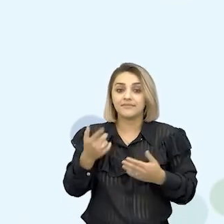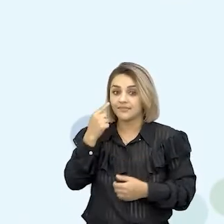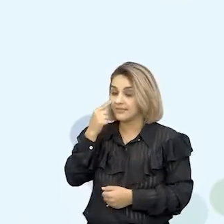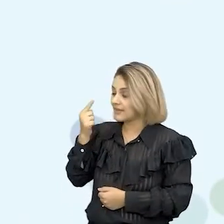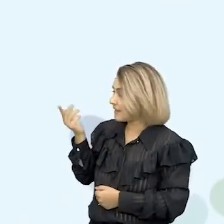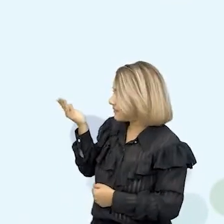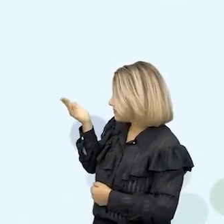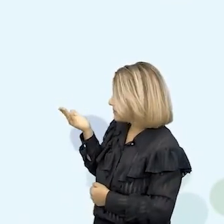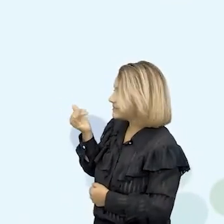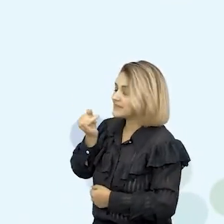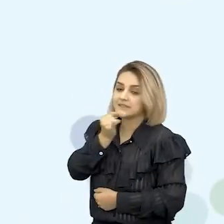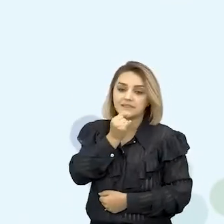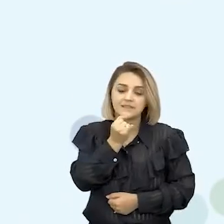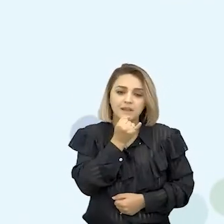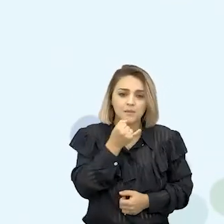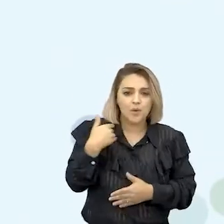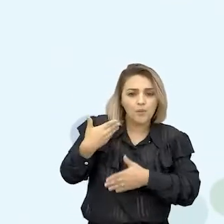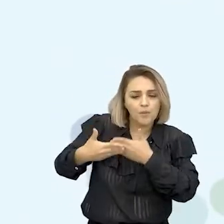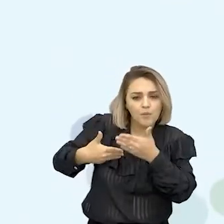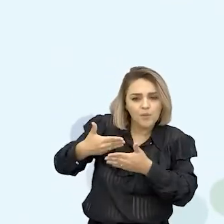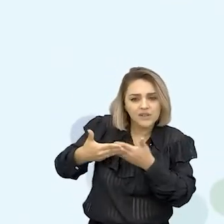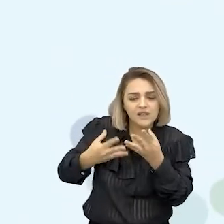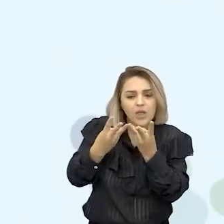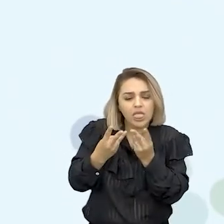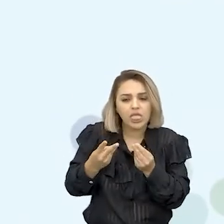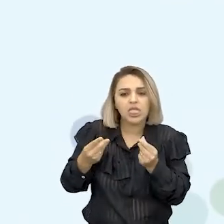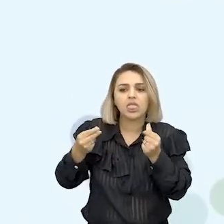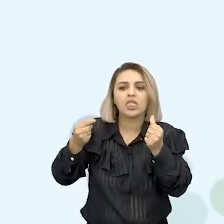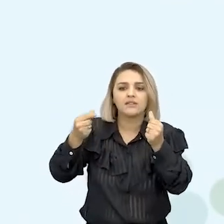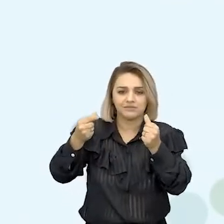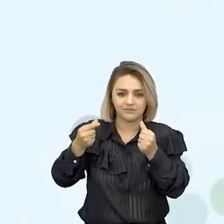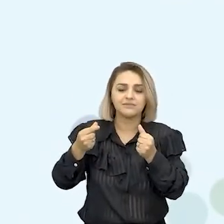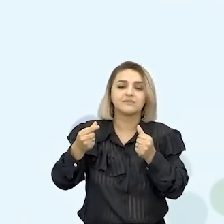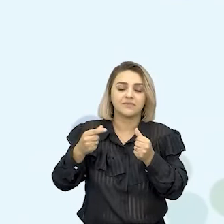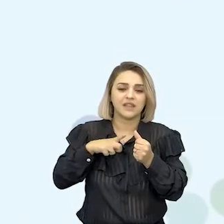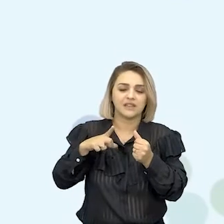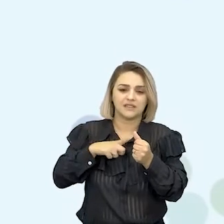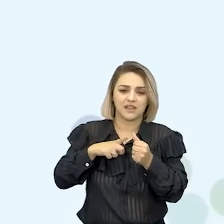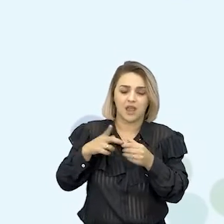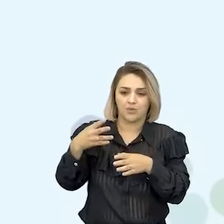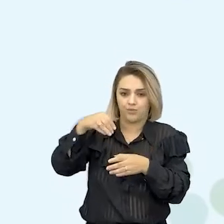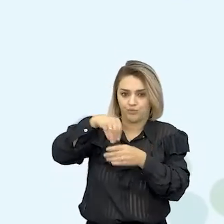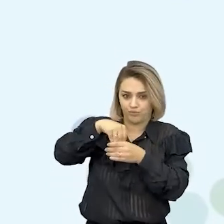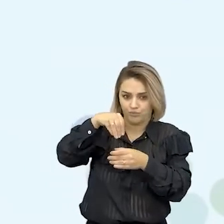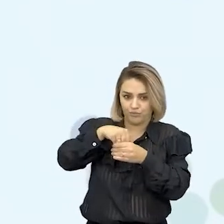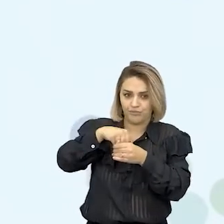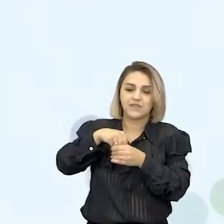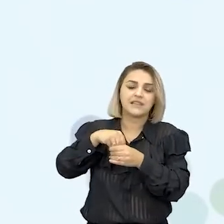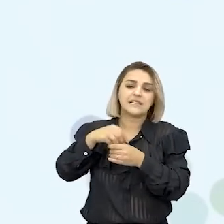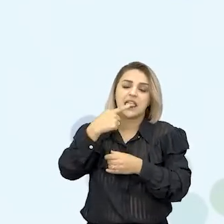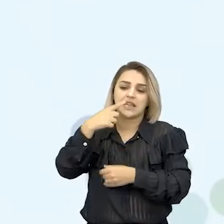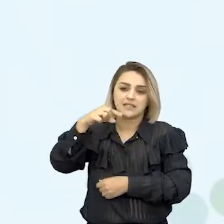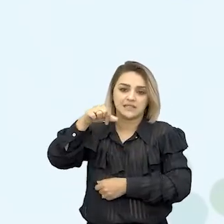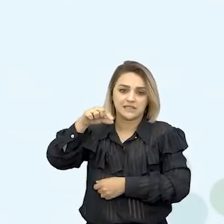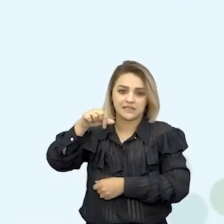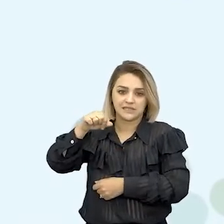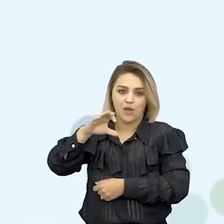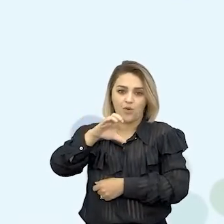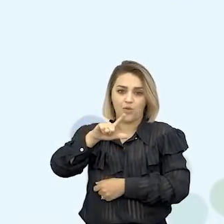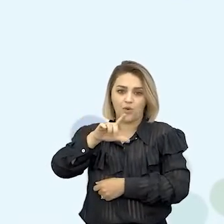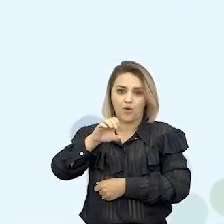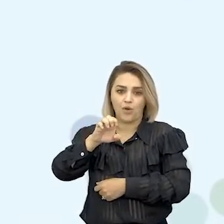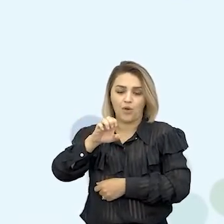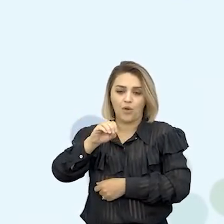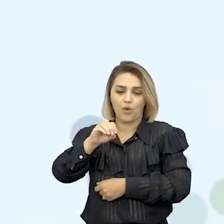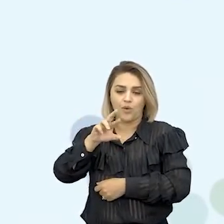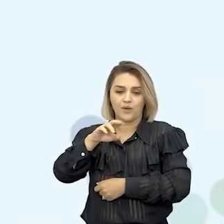vai ocorrer o processo de dissolução. Eu tenho aqui o composto cloreto de sódio, né, o sal de cozinha, ele tem uma estrutura,